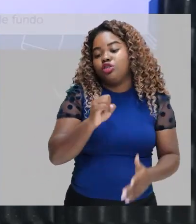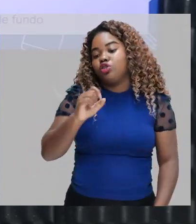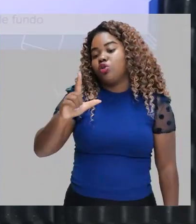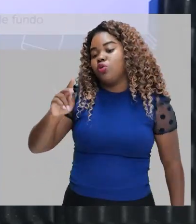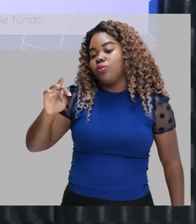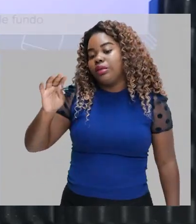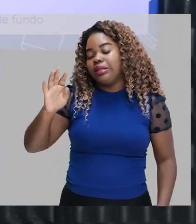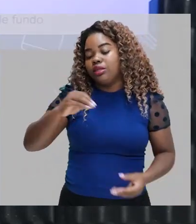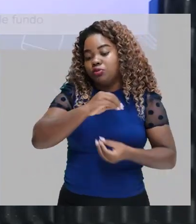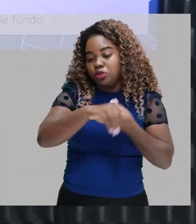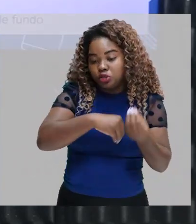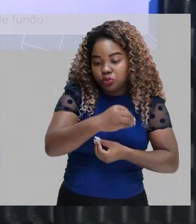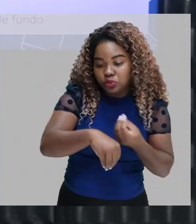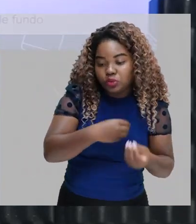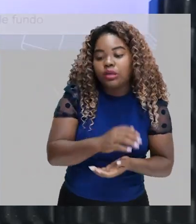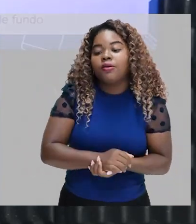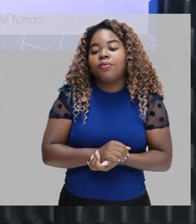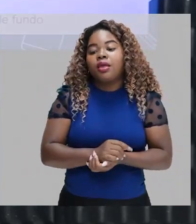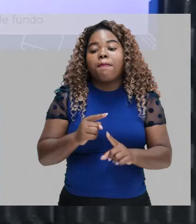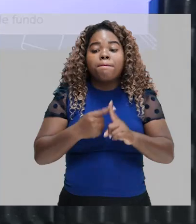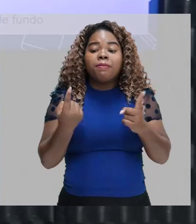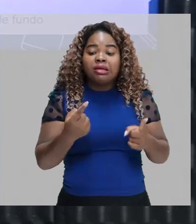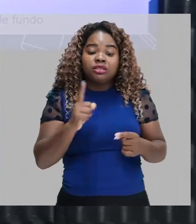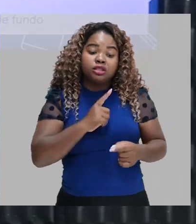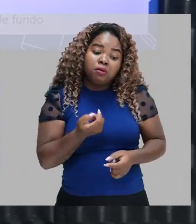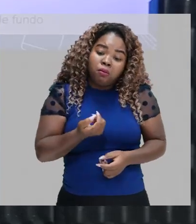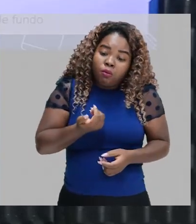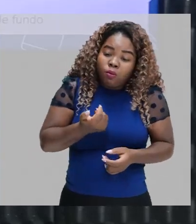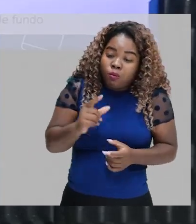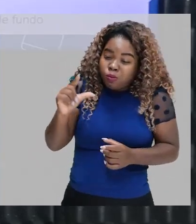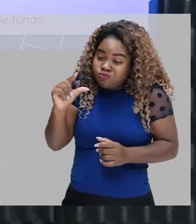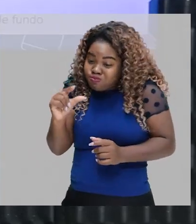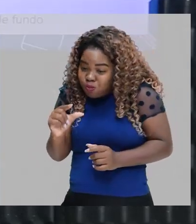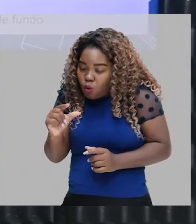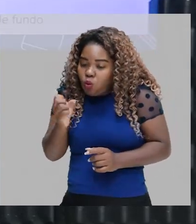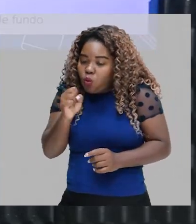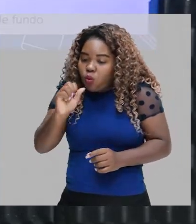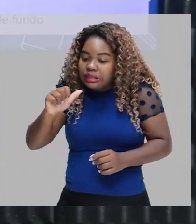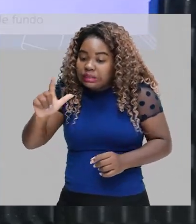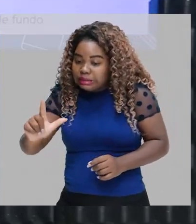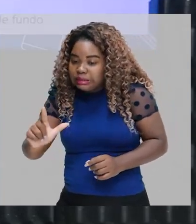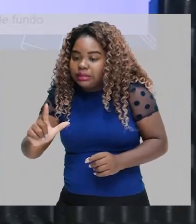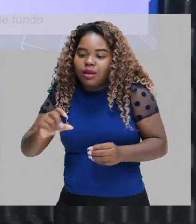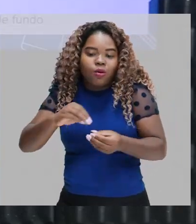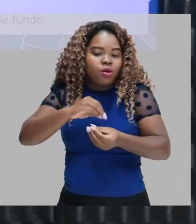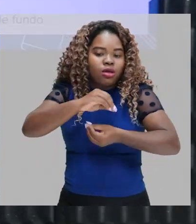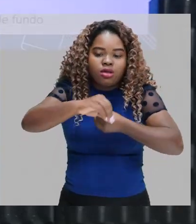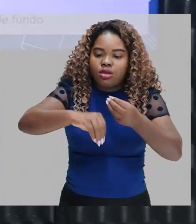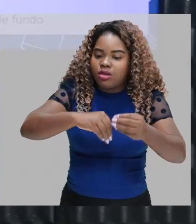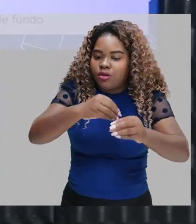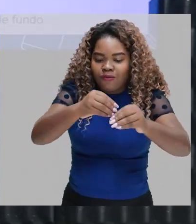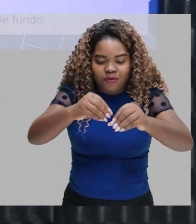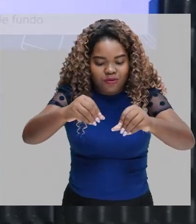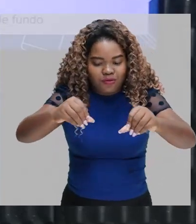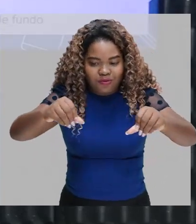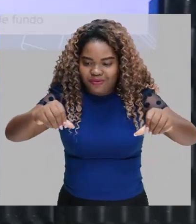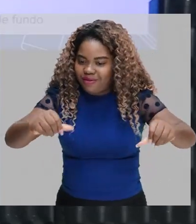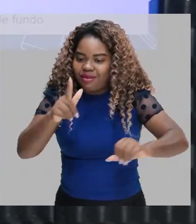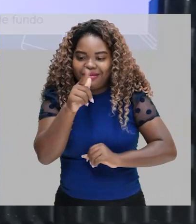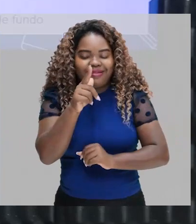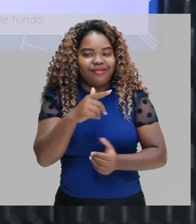solubilidade, só que ainda vai sobrar um pouco. Esse pouco de sal que não foi dissolvido vai ficar no